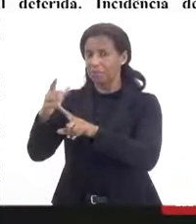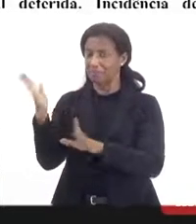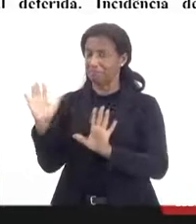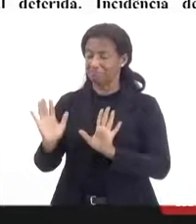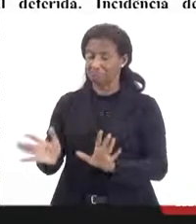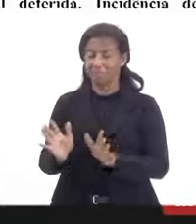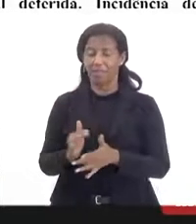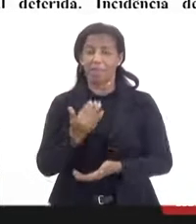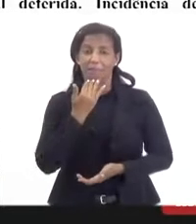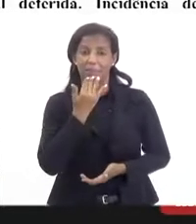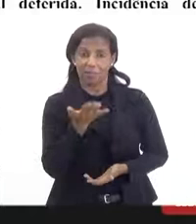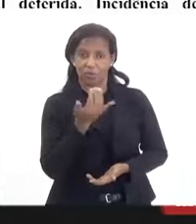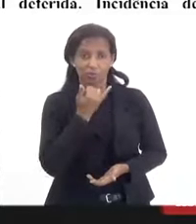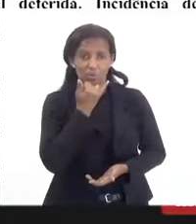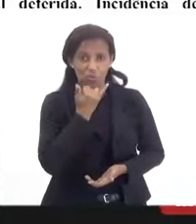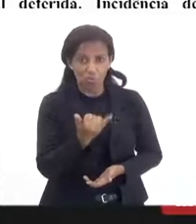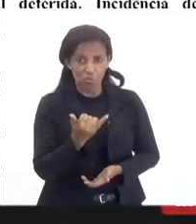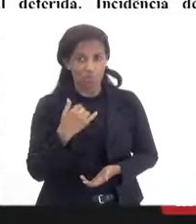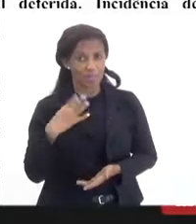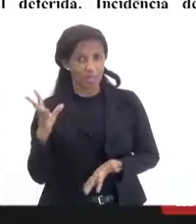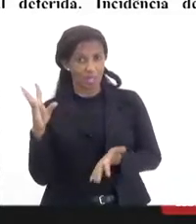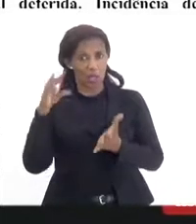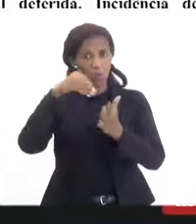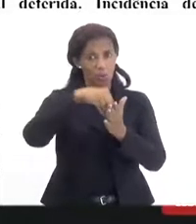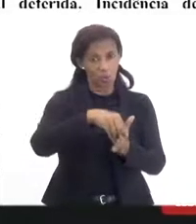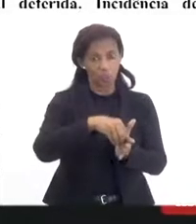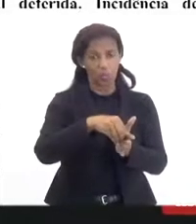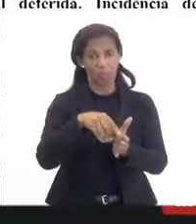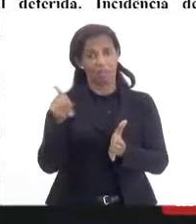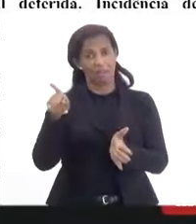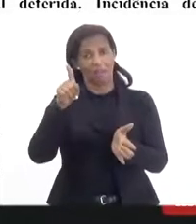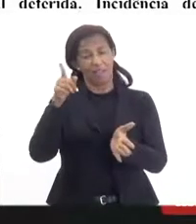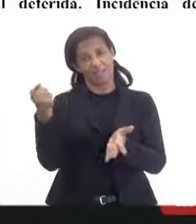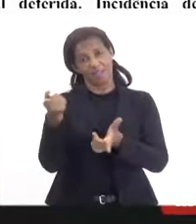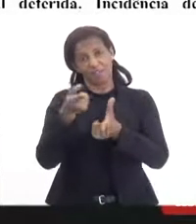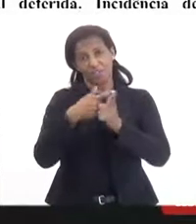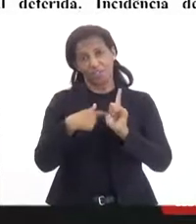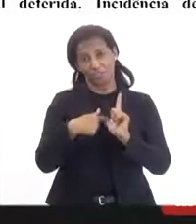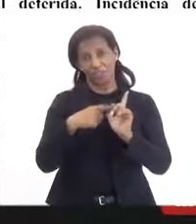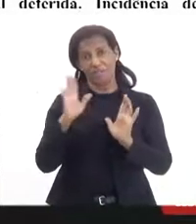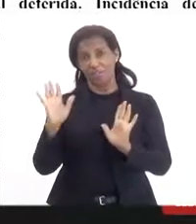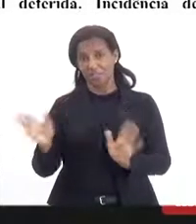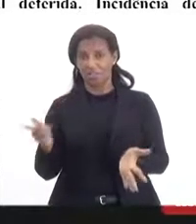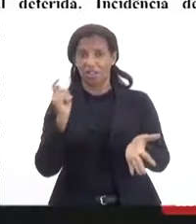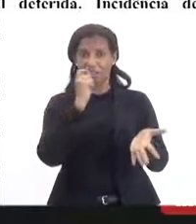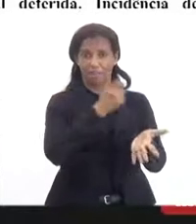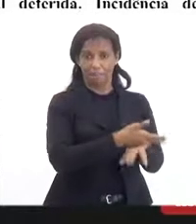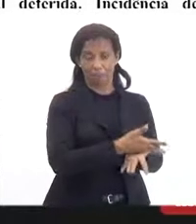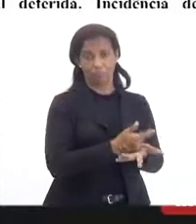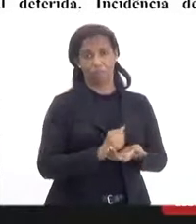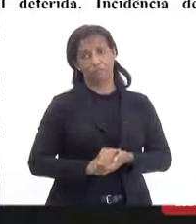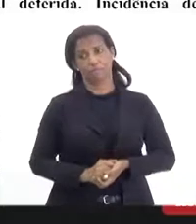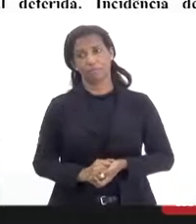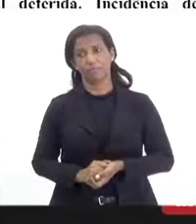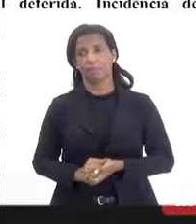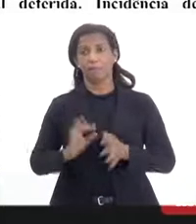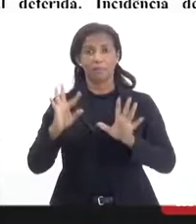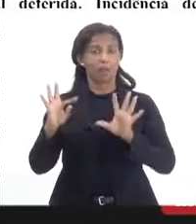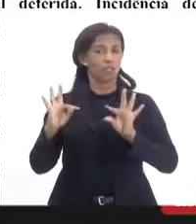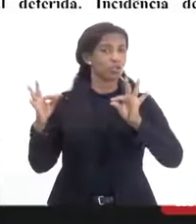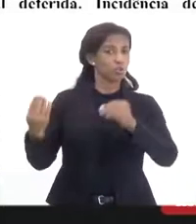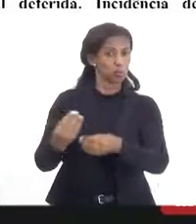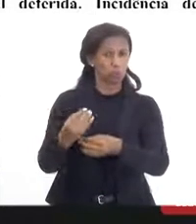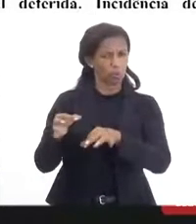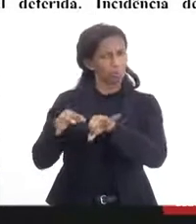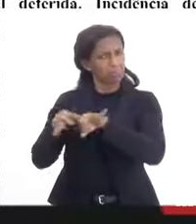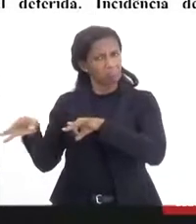ressalva e peço desculpa se eu incluir esse débito, se ele estiver pago. Mas, de toda forma,